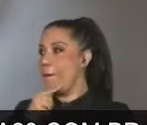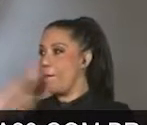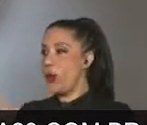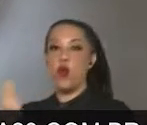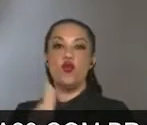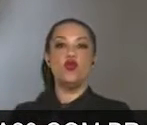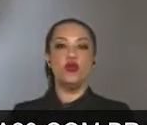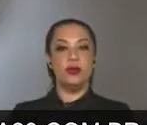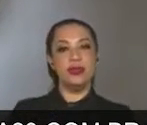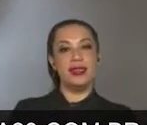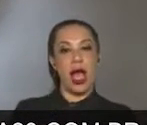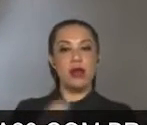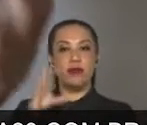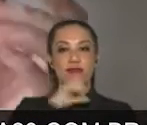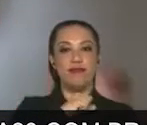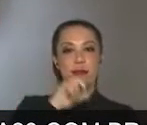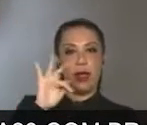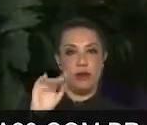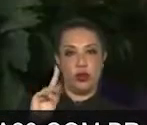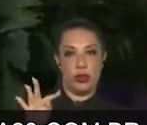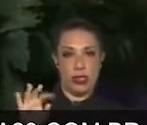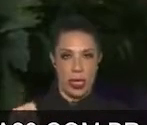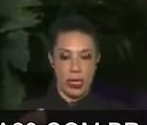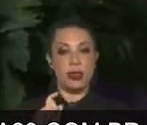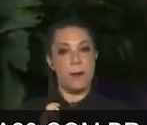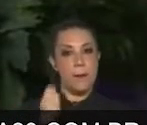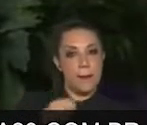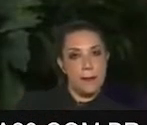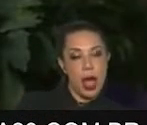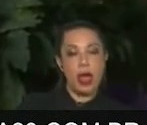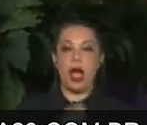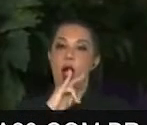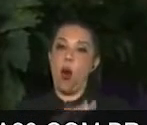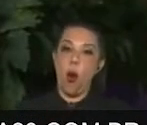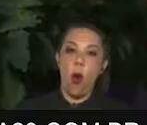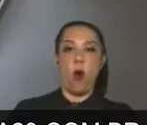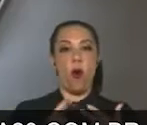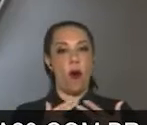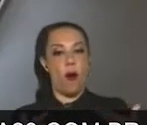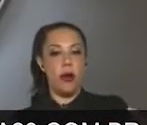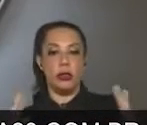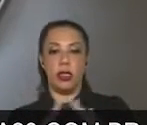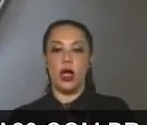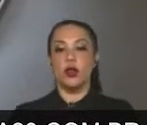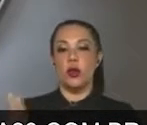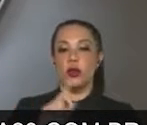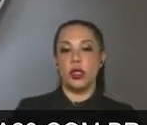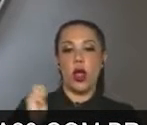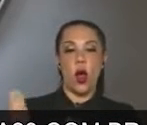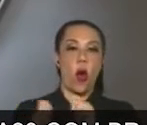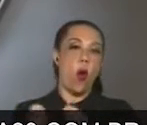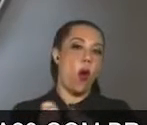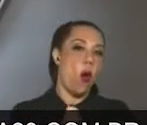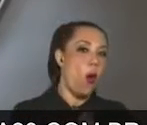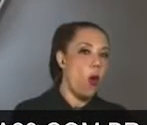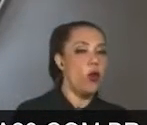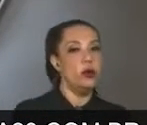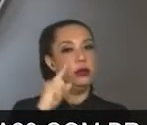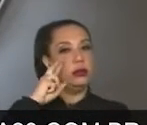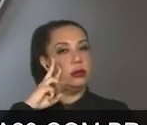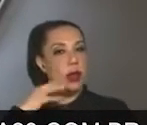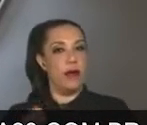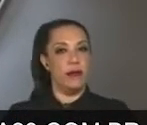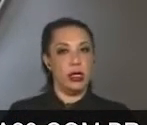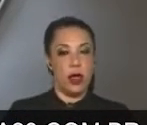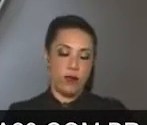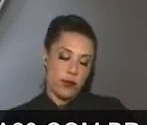recursos do saque extraordinário do FGTS para pagar contas de casa. Ah, eu usei para as contas, né, do dia a dia mesmo, assim, né? Eu